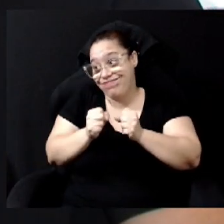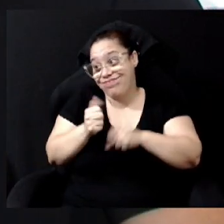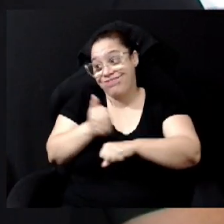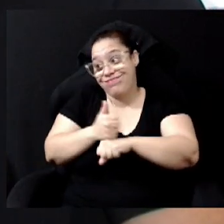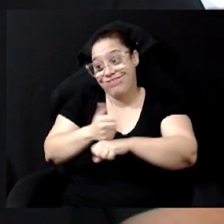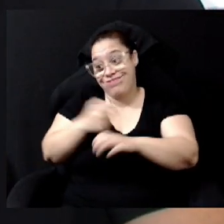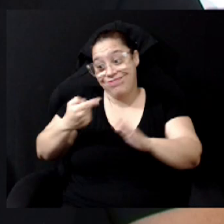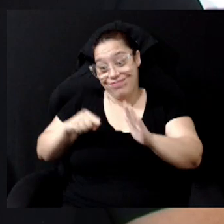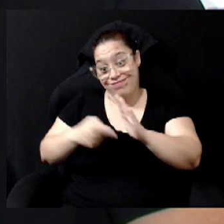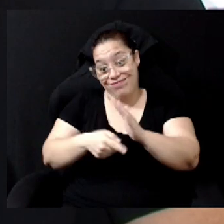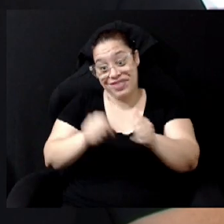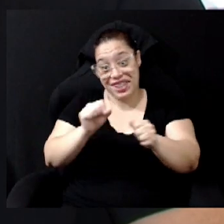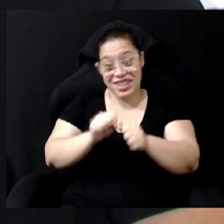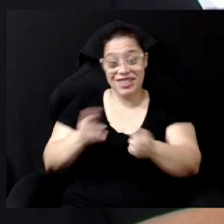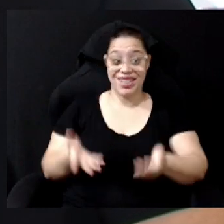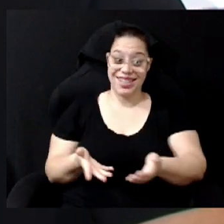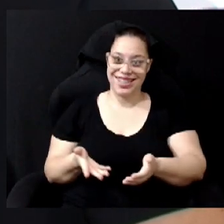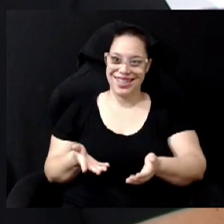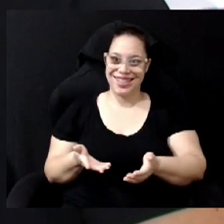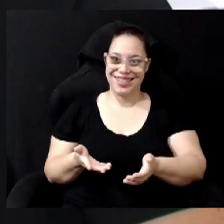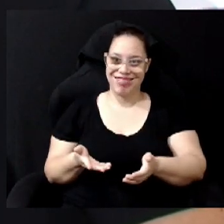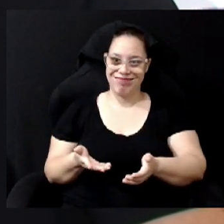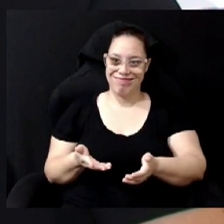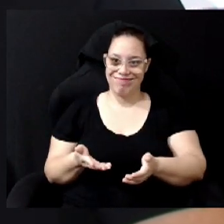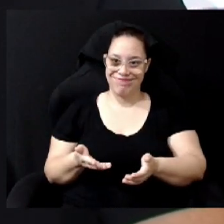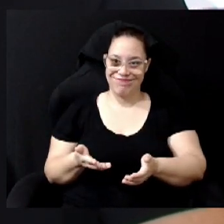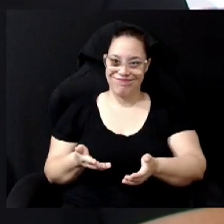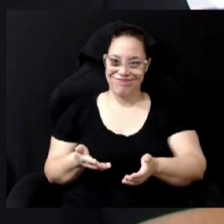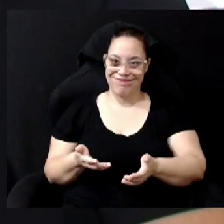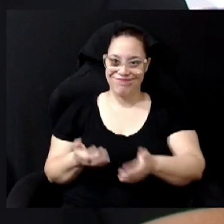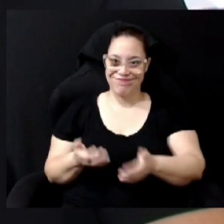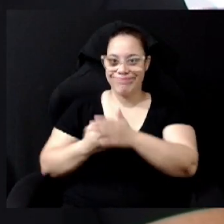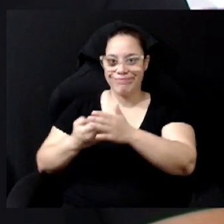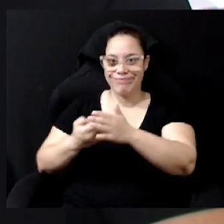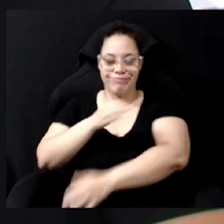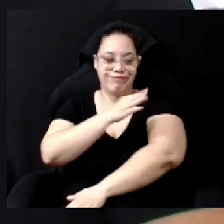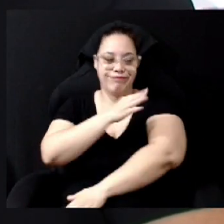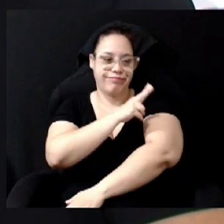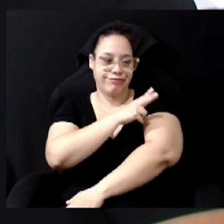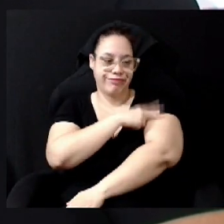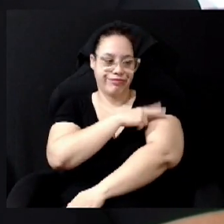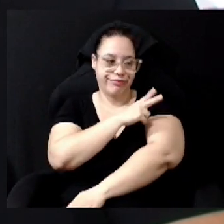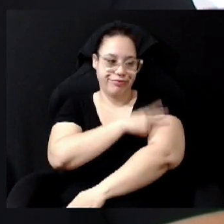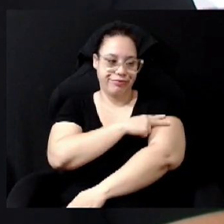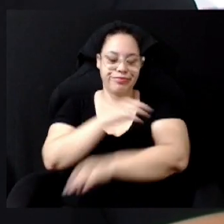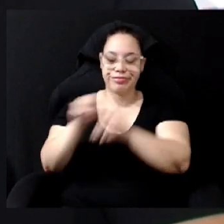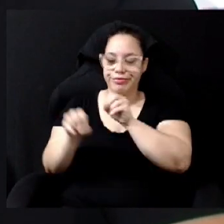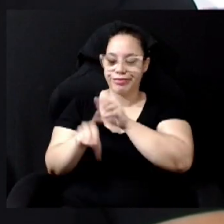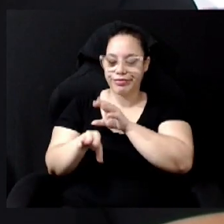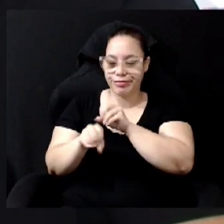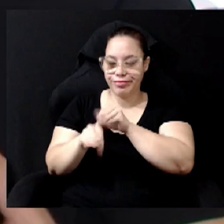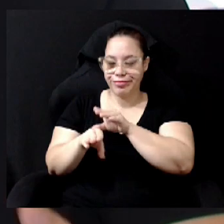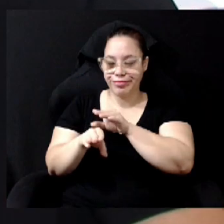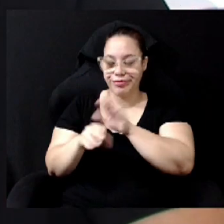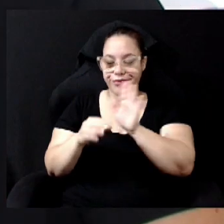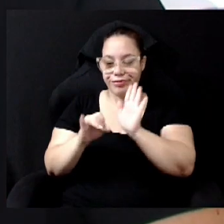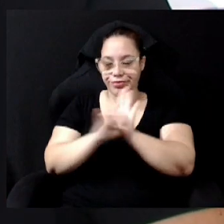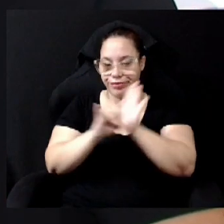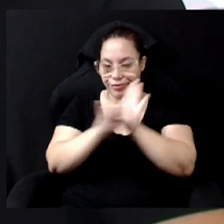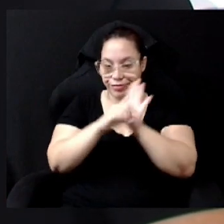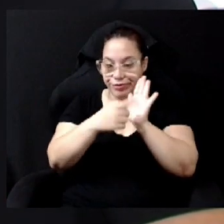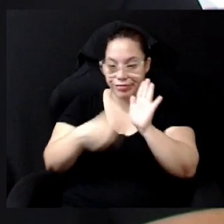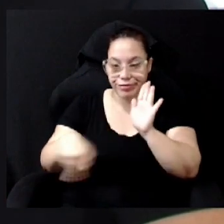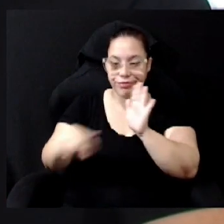fazem. Então, pelo lado das empresas e as lideranças que a gente forma, a gente ensina a identificar essas pessoas, a desenvolver